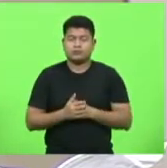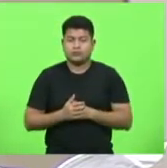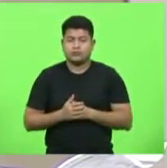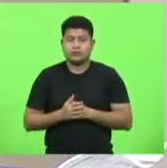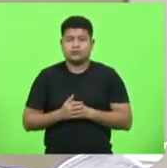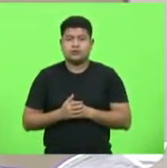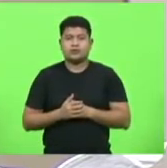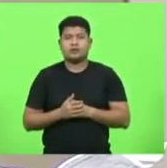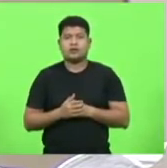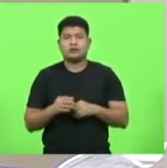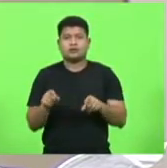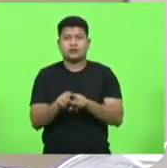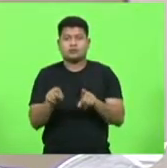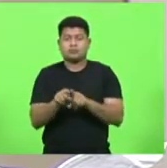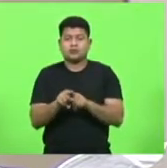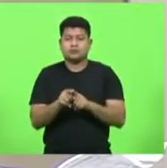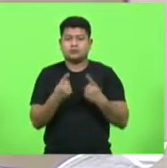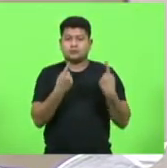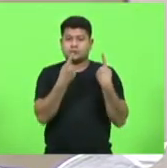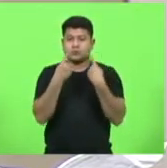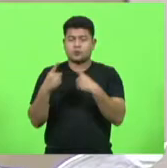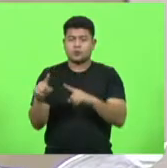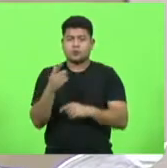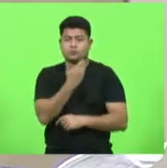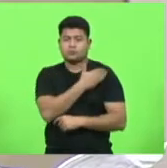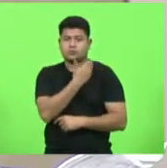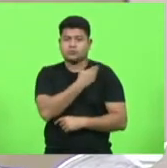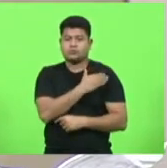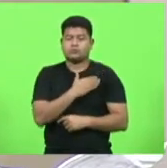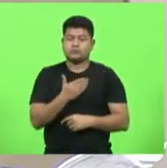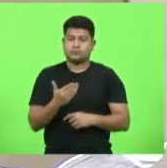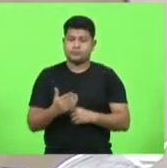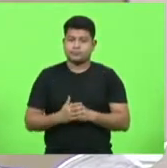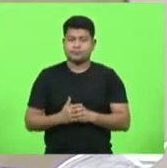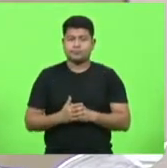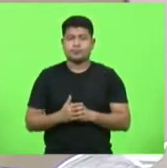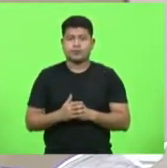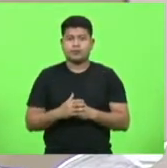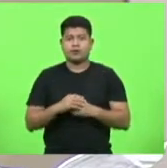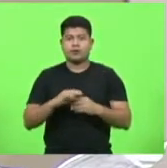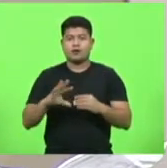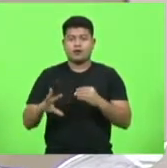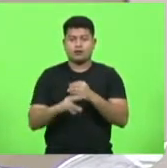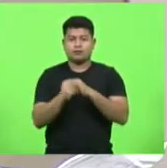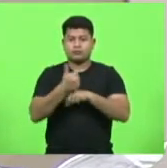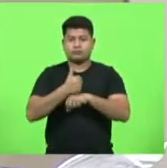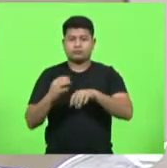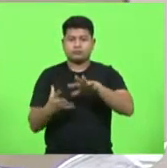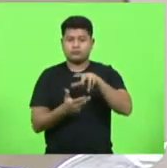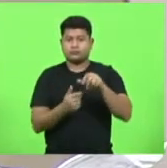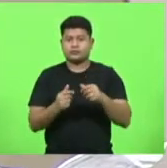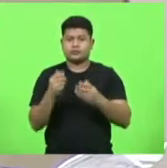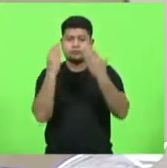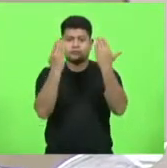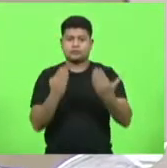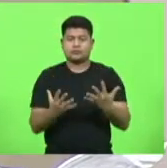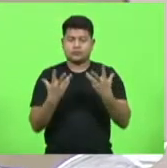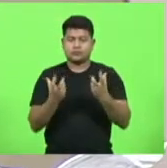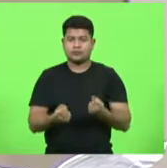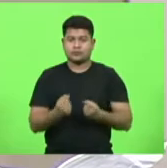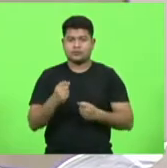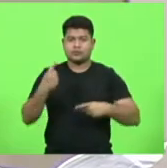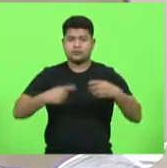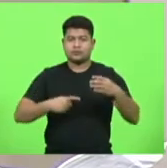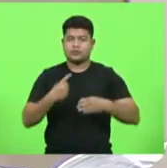manifestações de homofobia ou discriminação racial, com emenda substitutiva global e pareceres favoráveis das Comissões